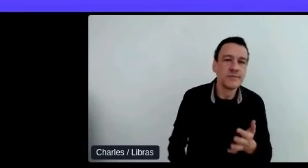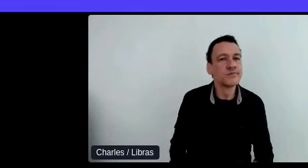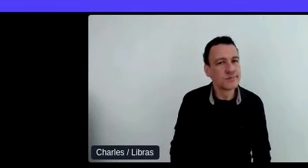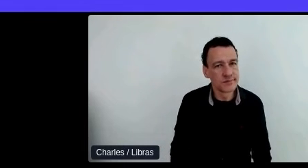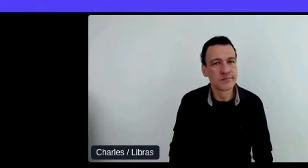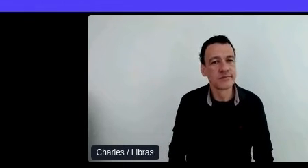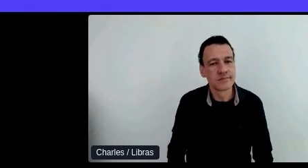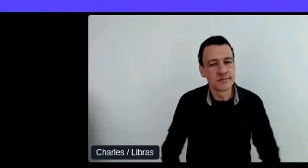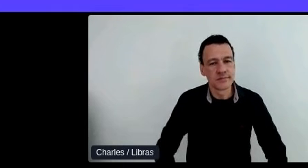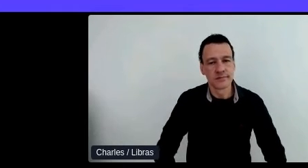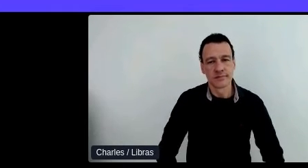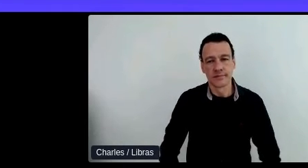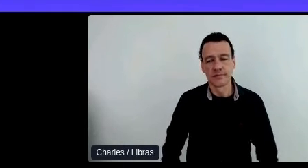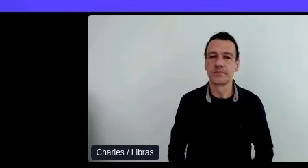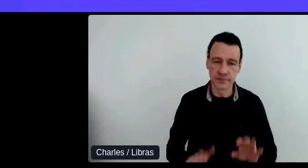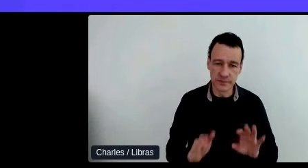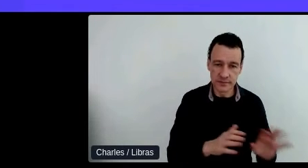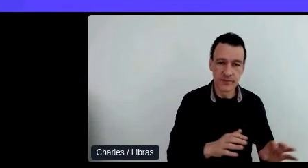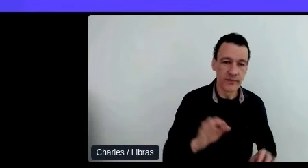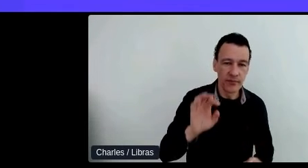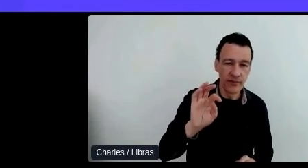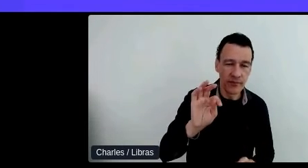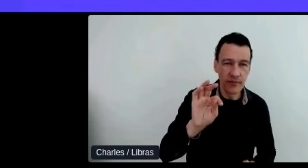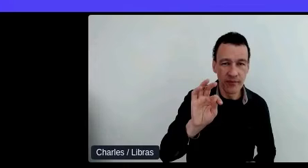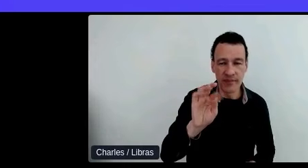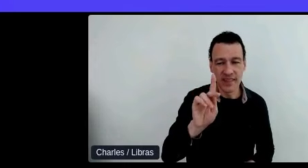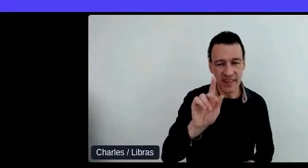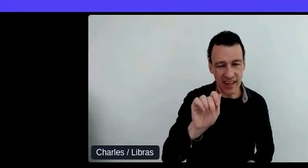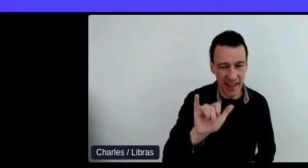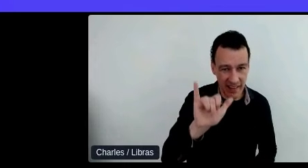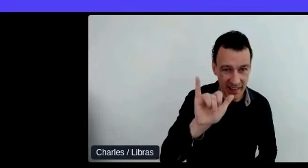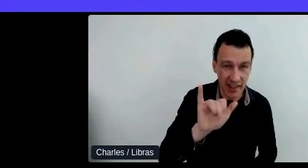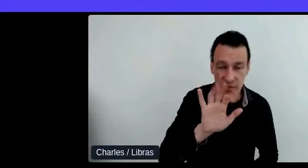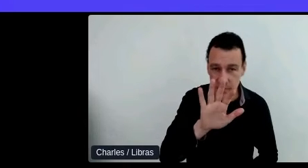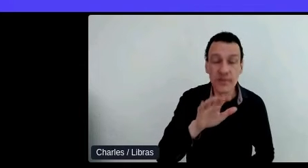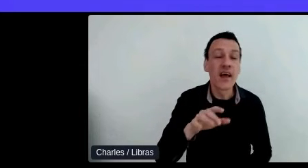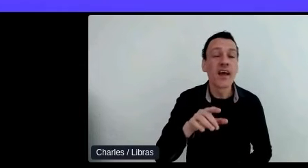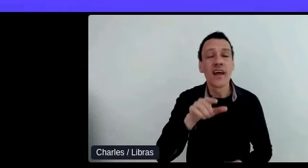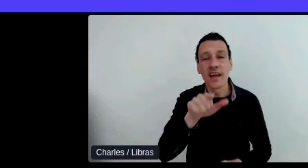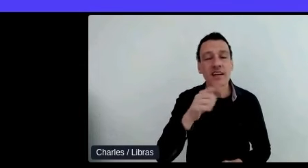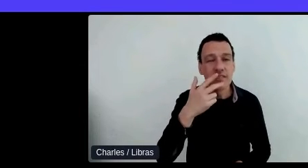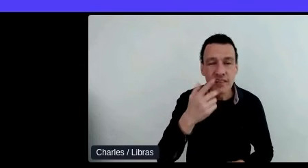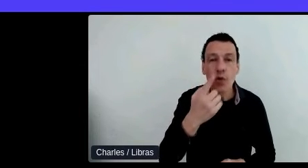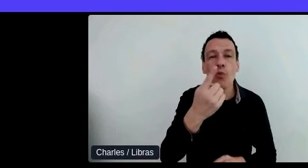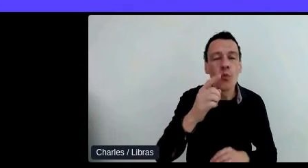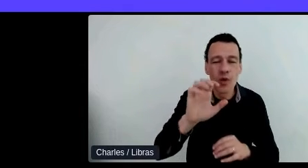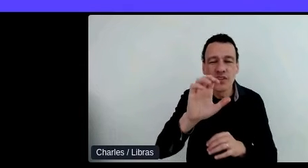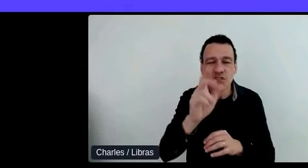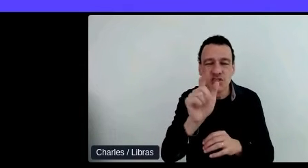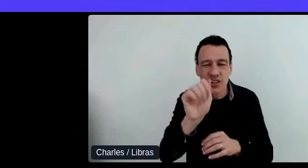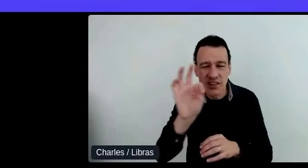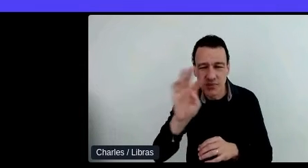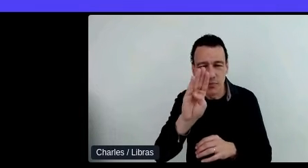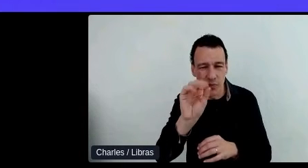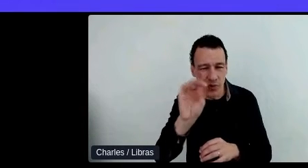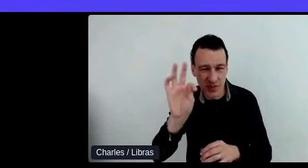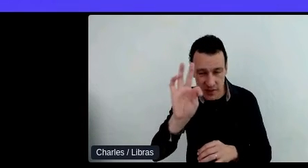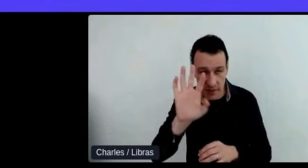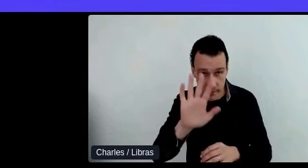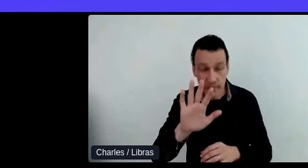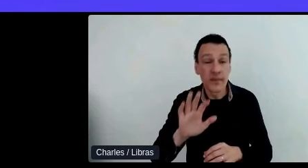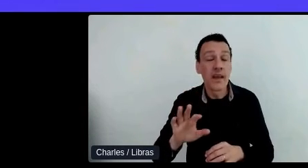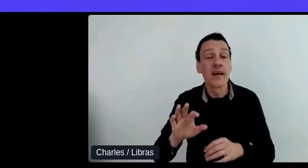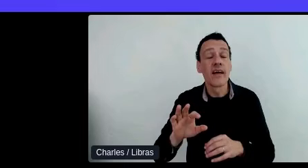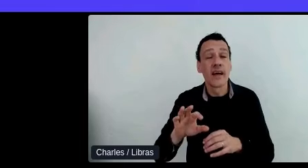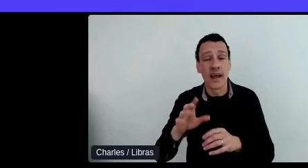de NLP a gente brinca que é o bot que virou nazista, né? Porque ela entrou em produção e em